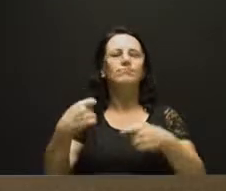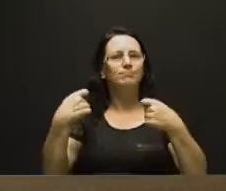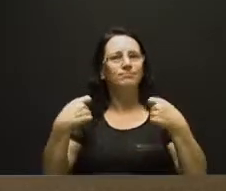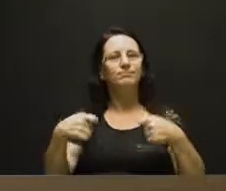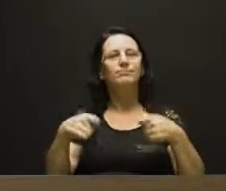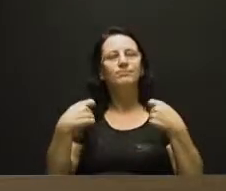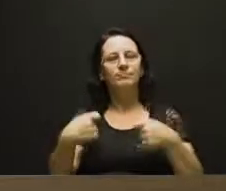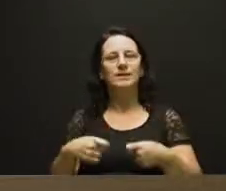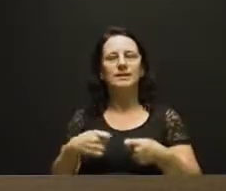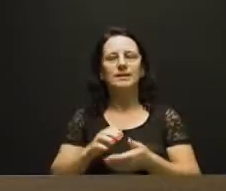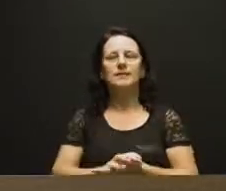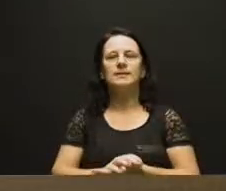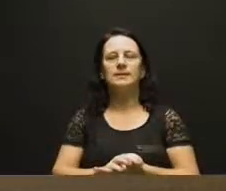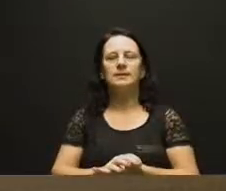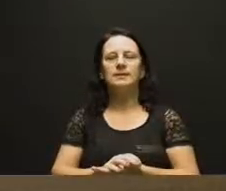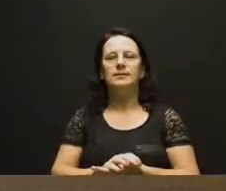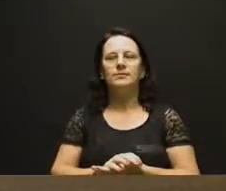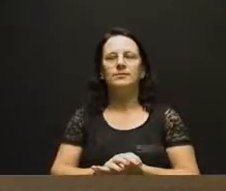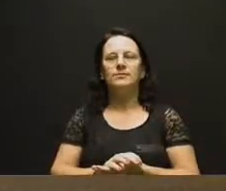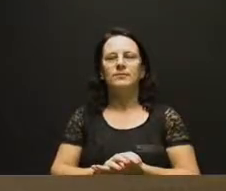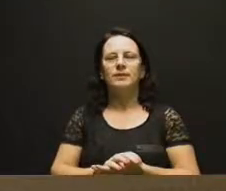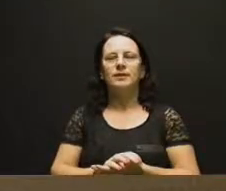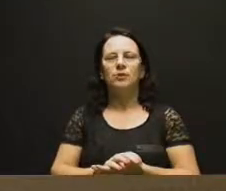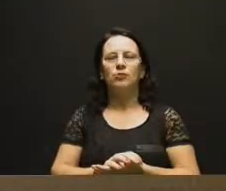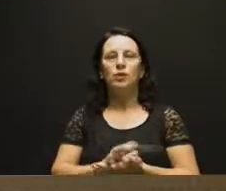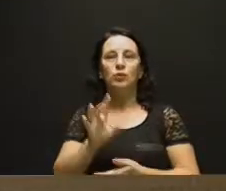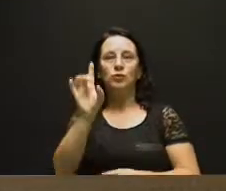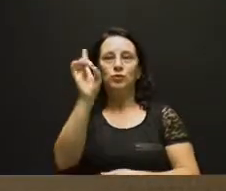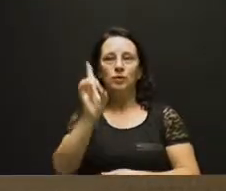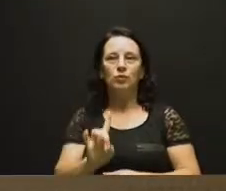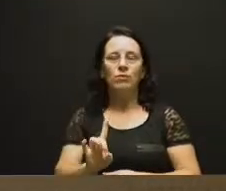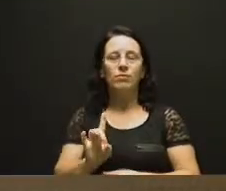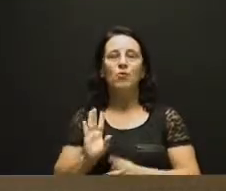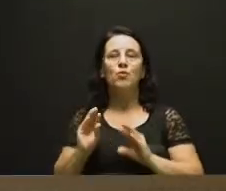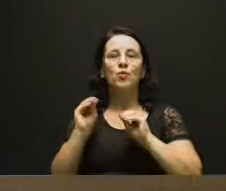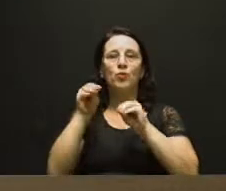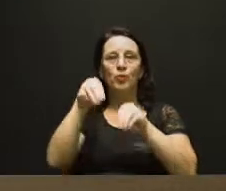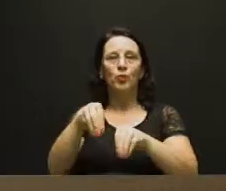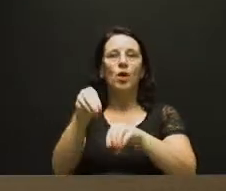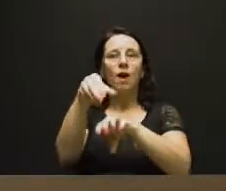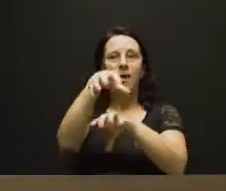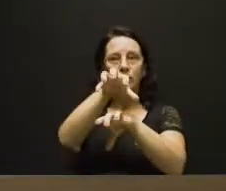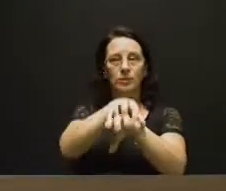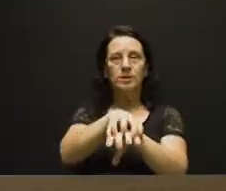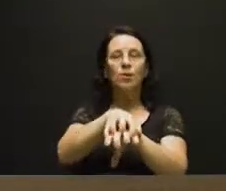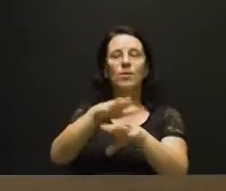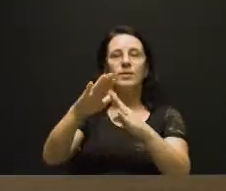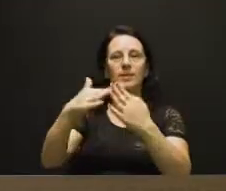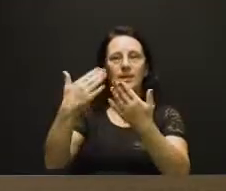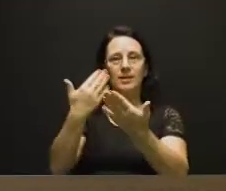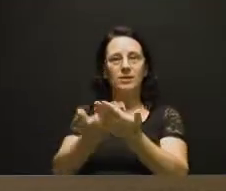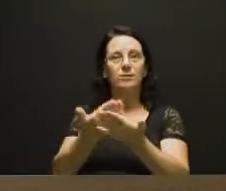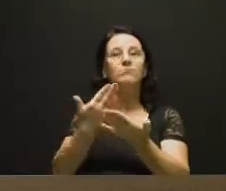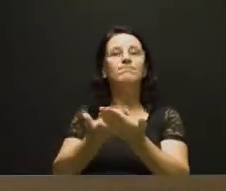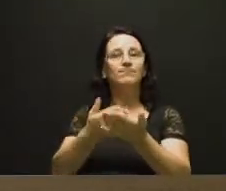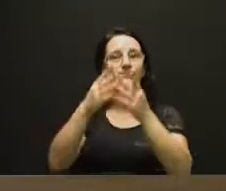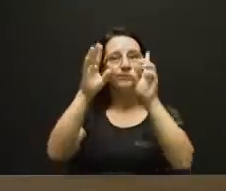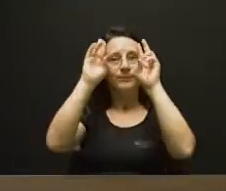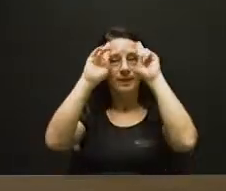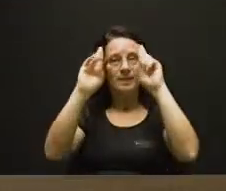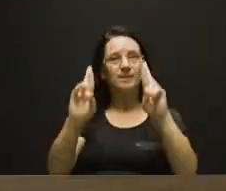gestão enquanto os gestores não incorporarem a questão da inclusão dentro da escola com respeito com